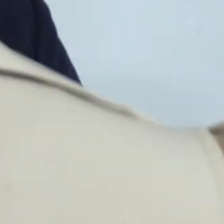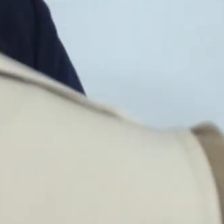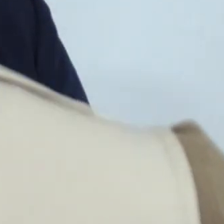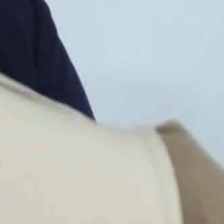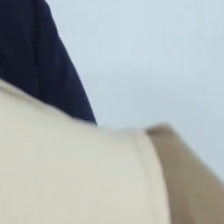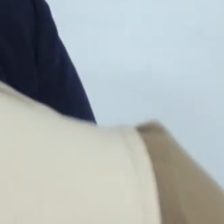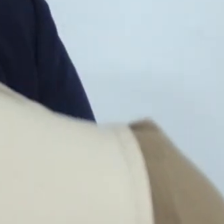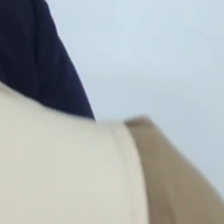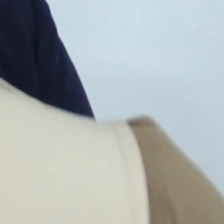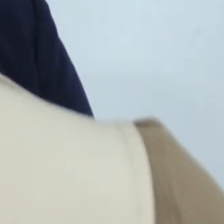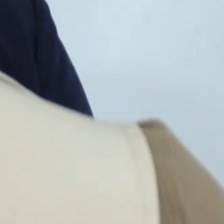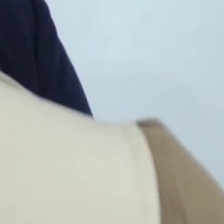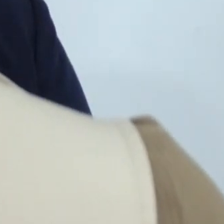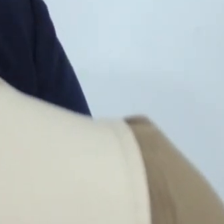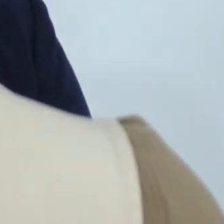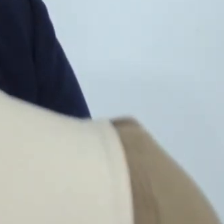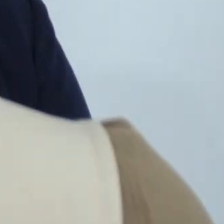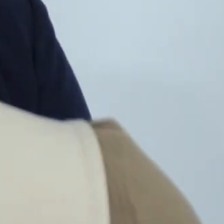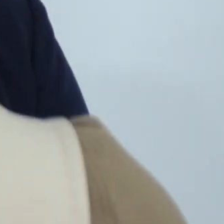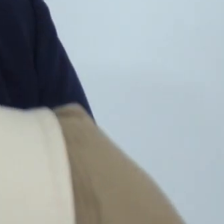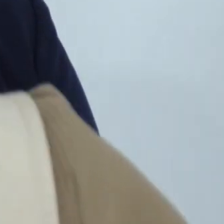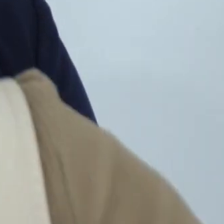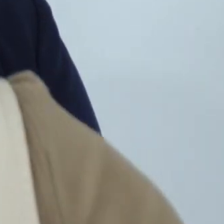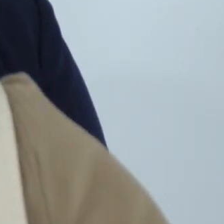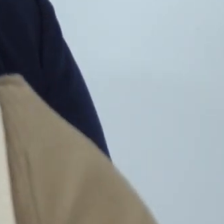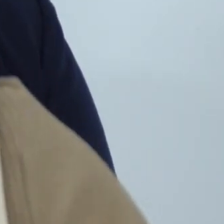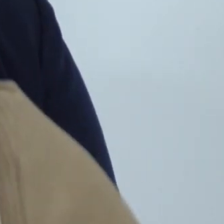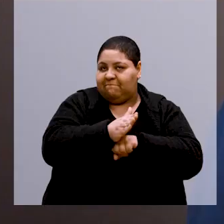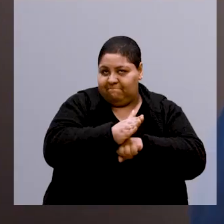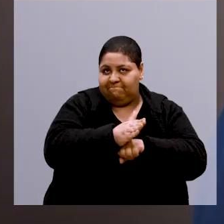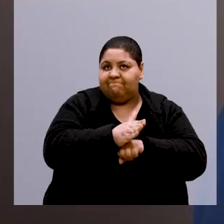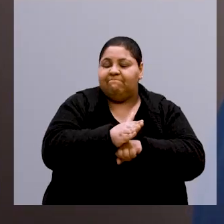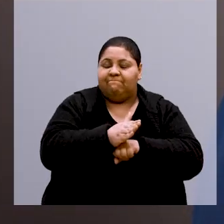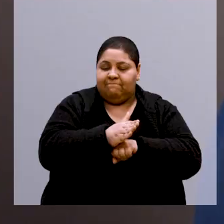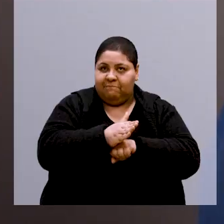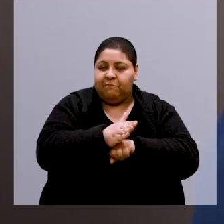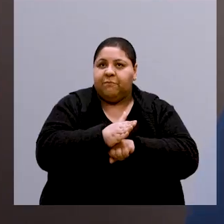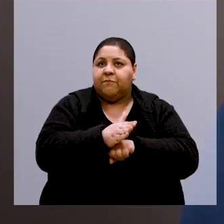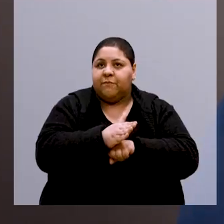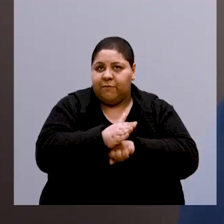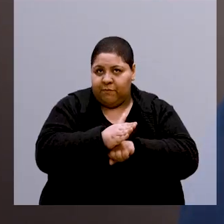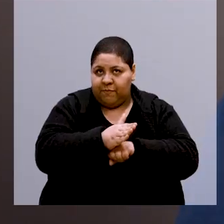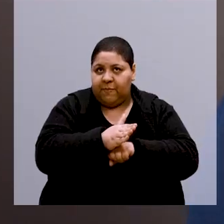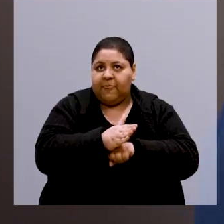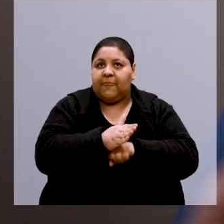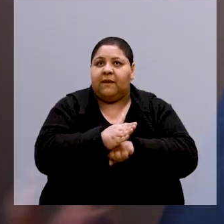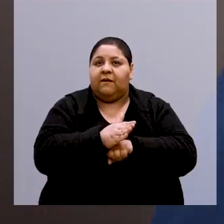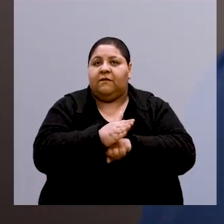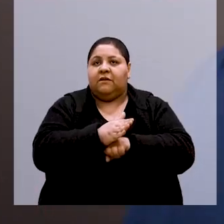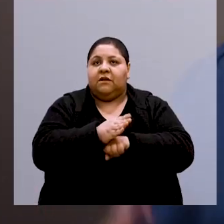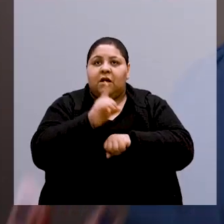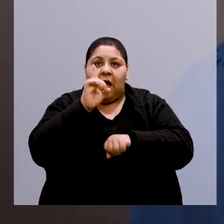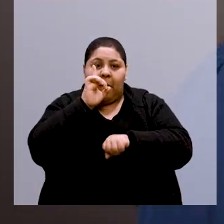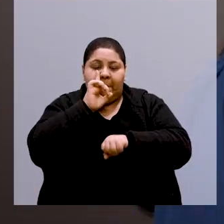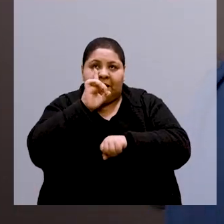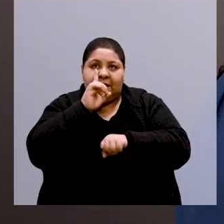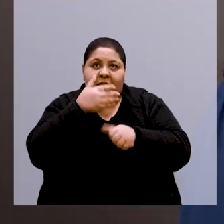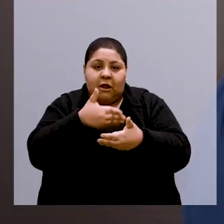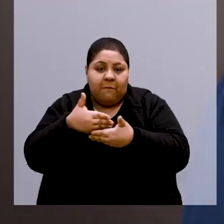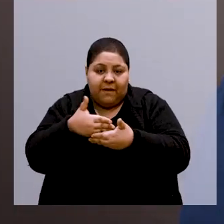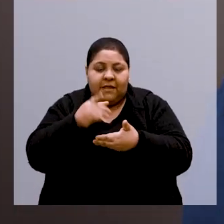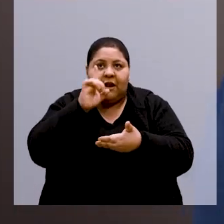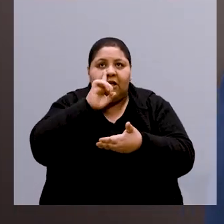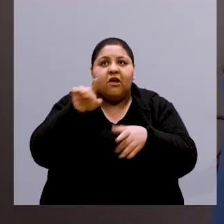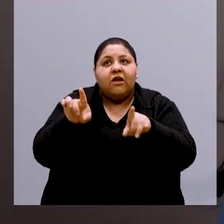público, não é somente do Hospital Geral, não é somente dos profissionais envolvidos diretamente com a questão, né, a